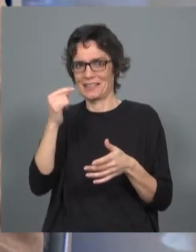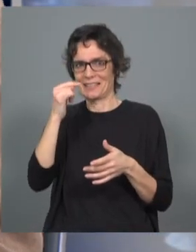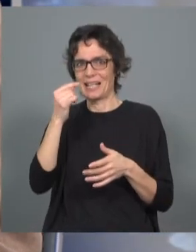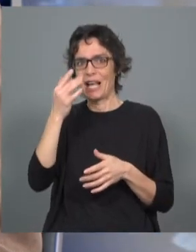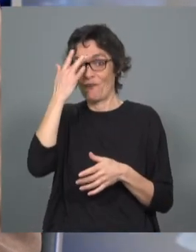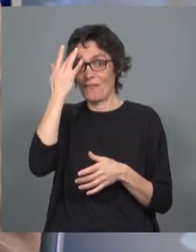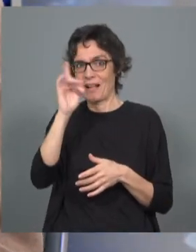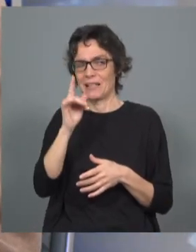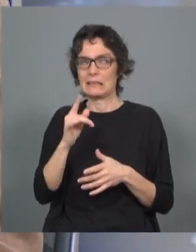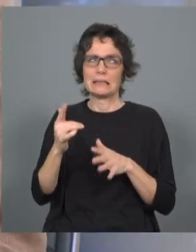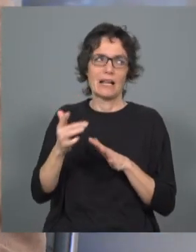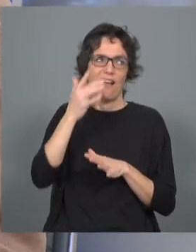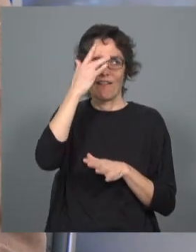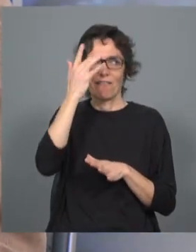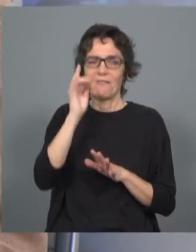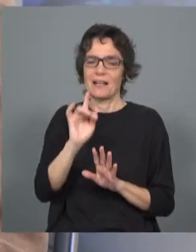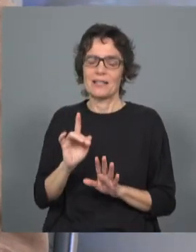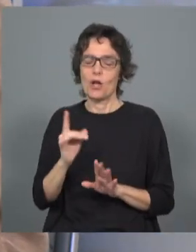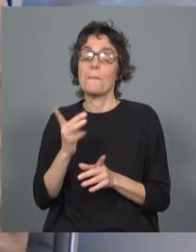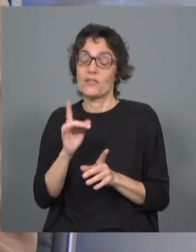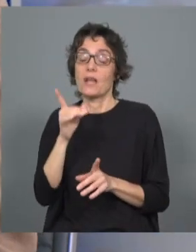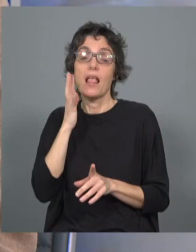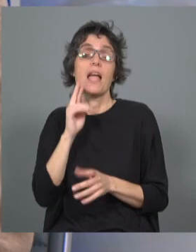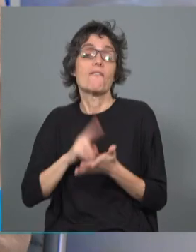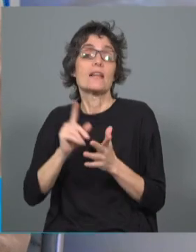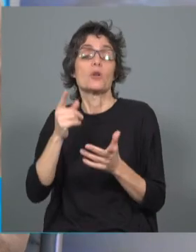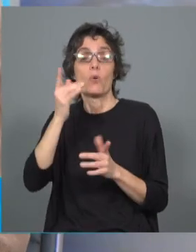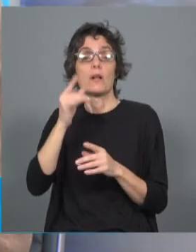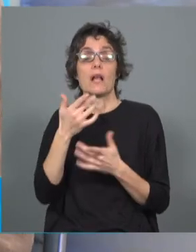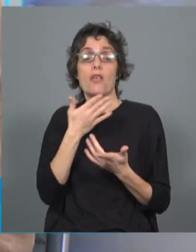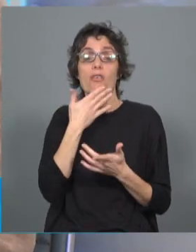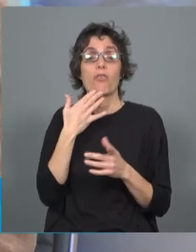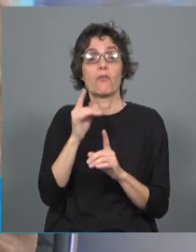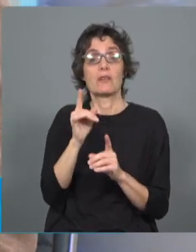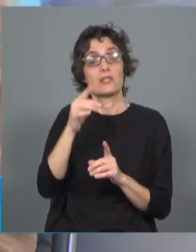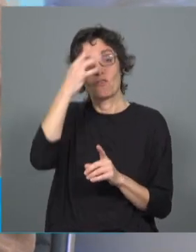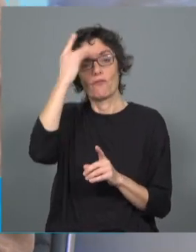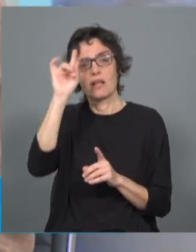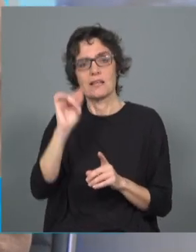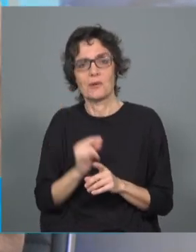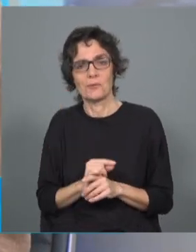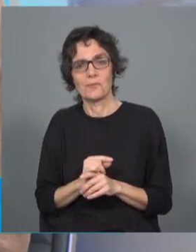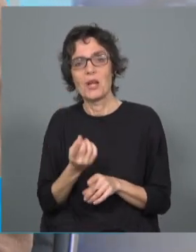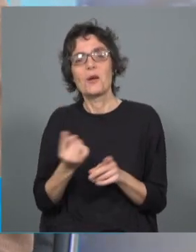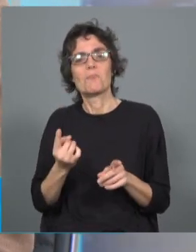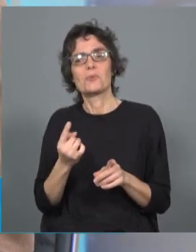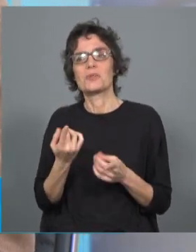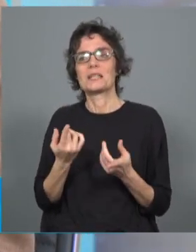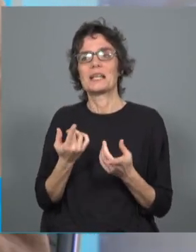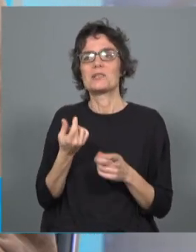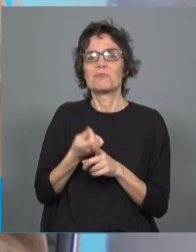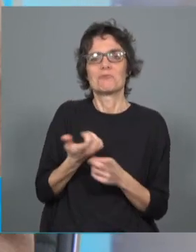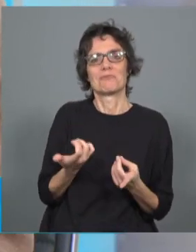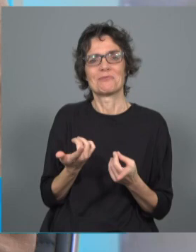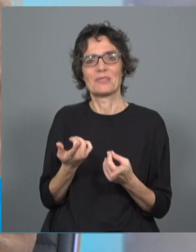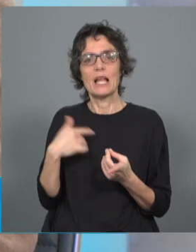coisas Possíveis, boas, não é? as coisas boas não são fáceis. A verdade é que tem sido possível e acho que todos nós sentimos que temos feito caminho, com